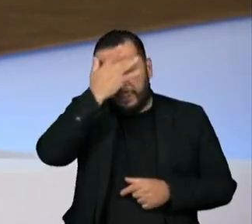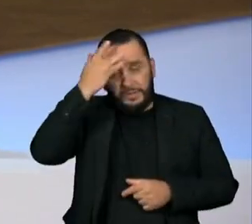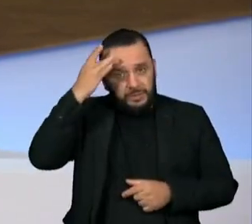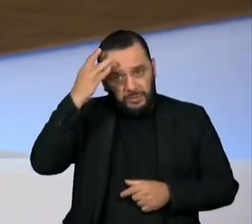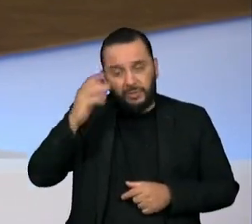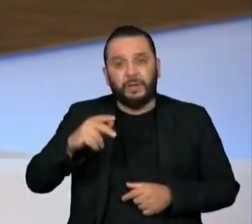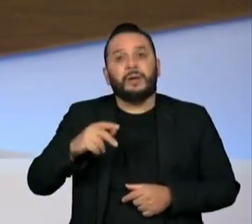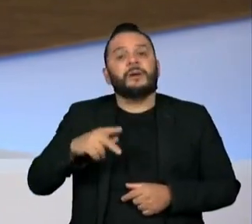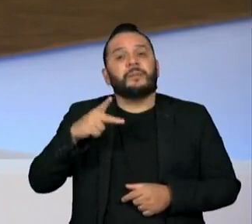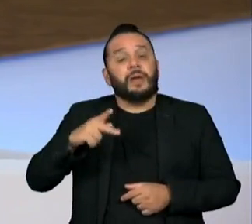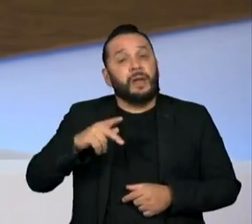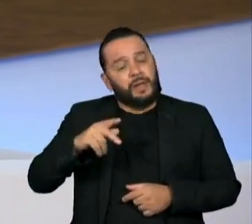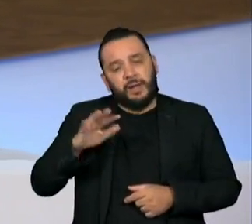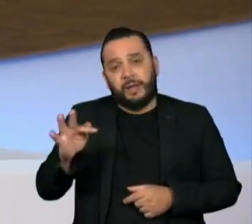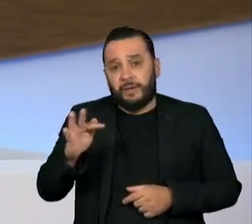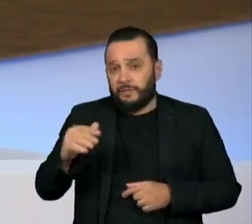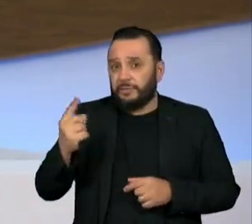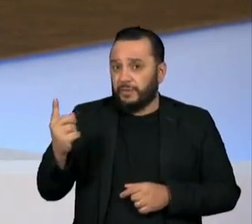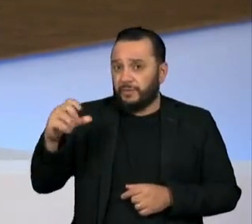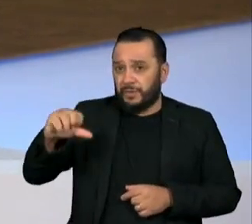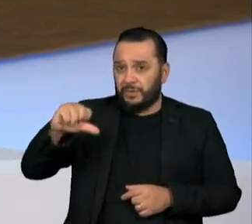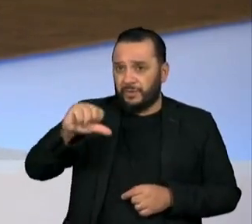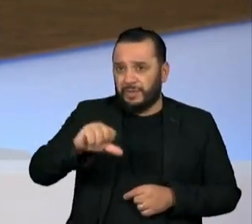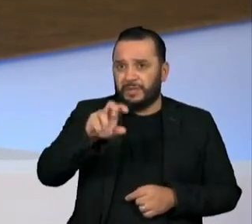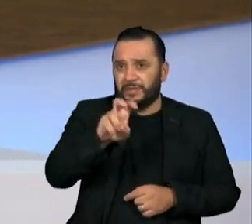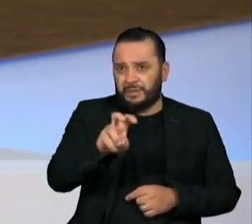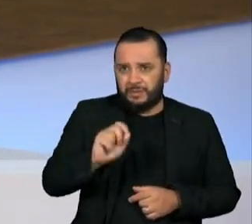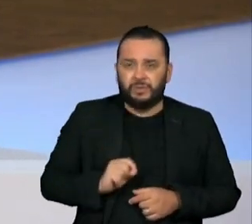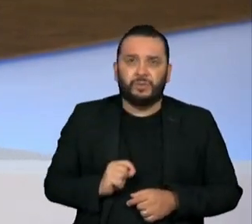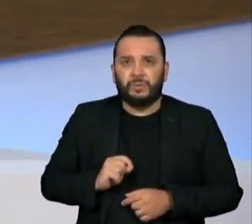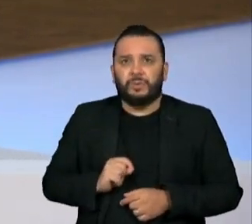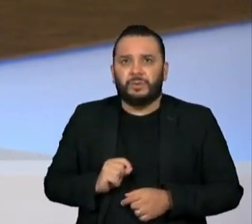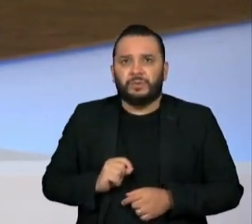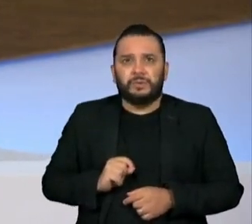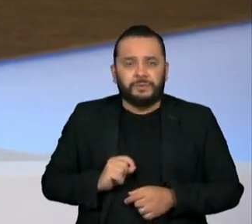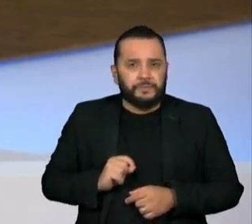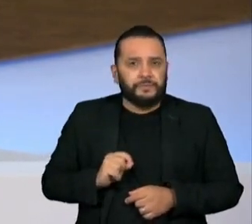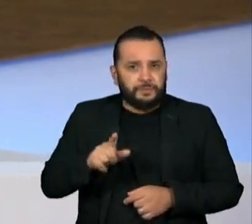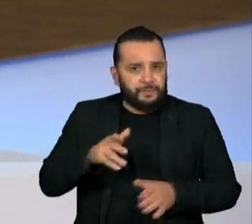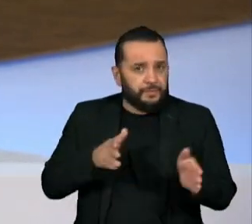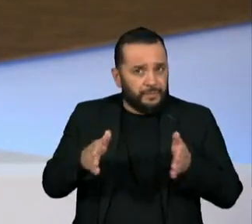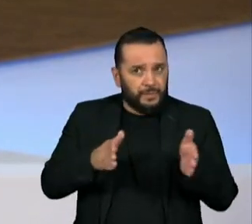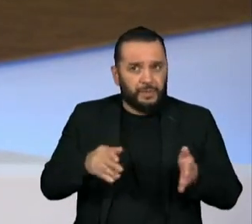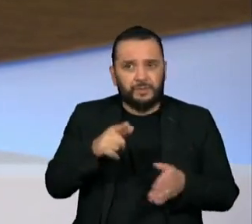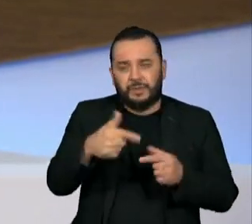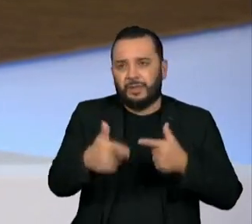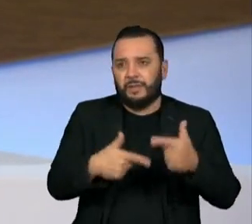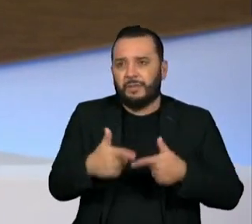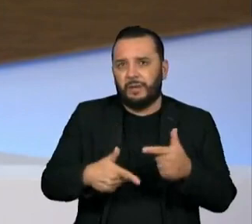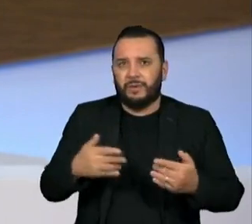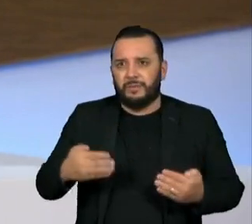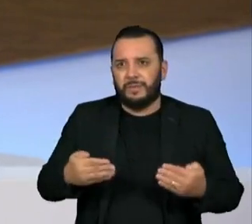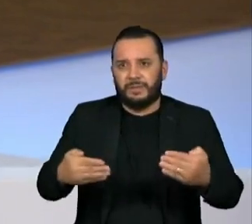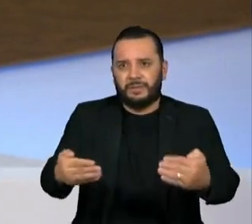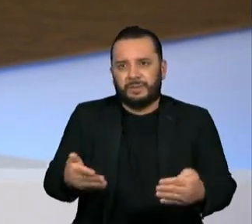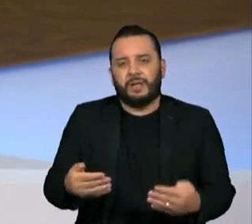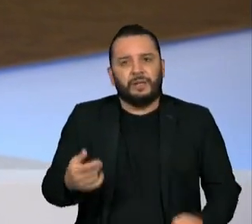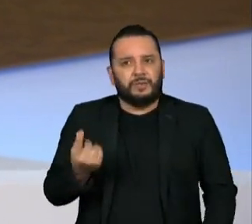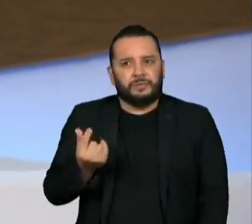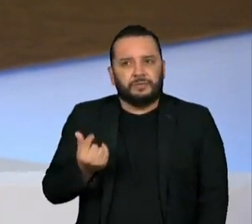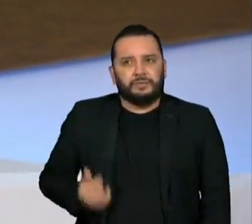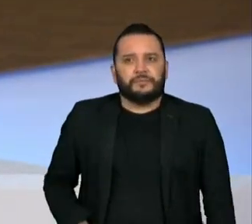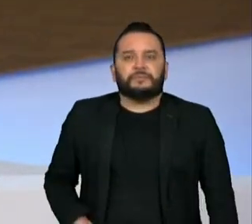foi em 1995 durante o tempo que o senhor tava no ministério o soro ainda